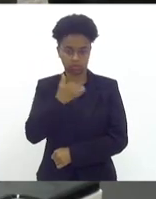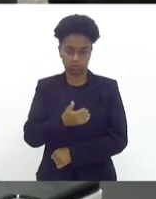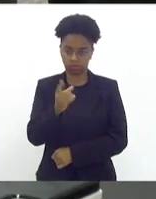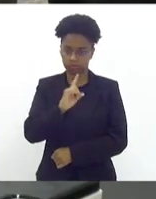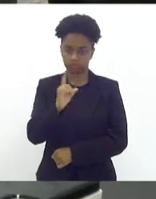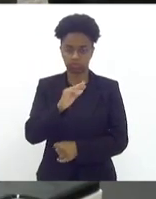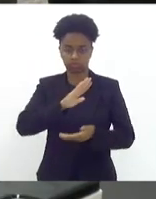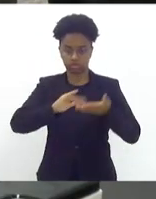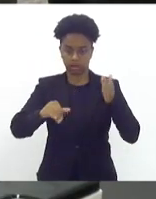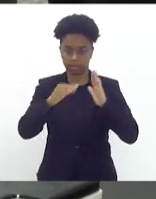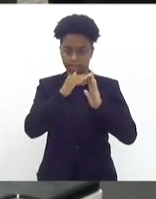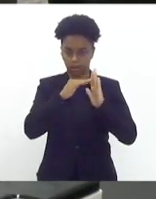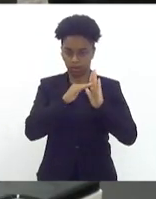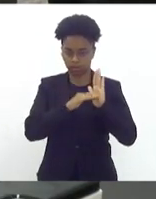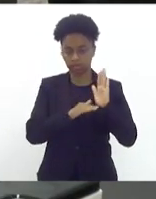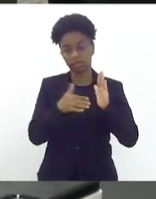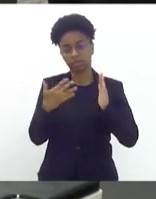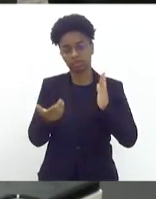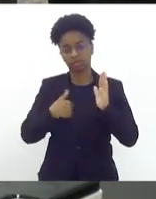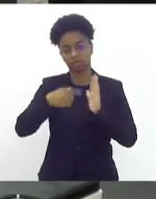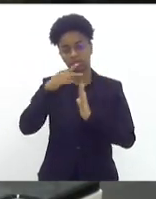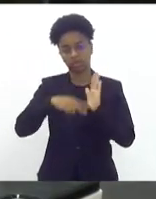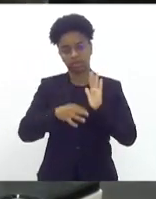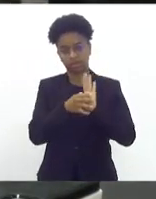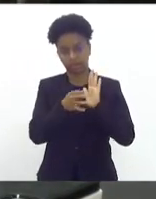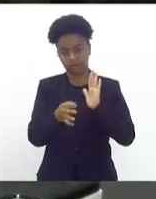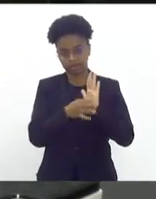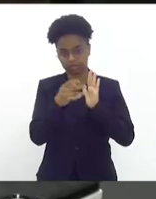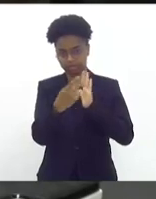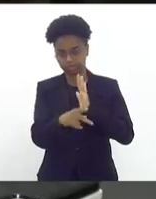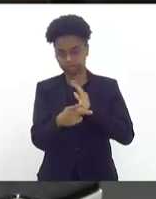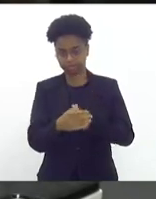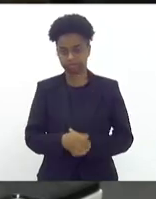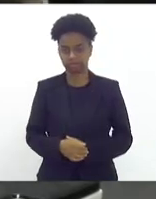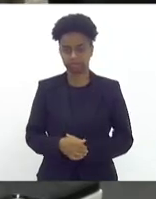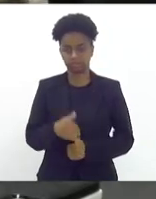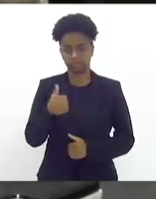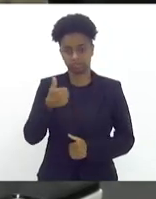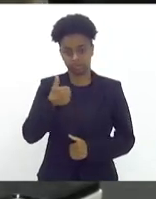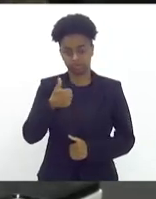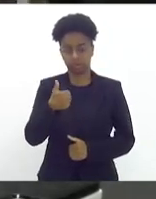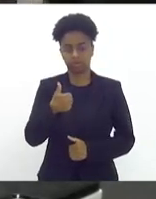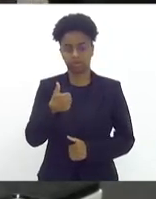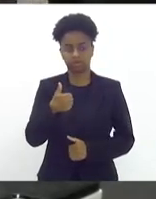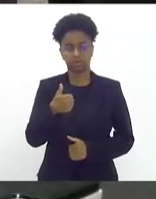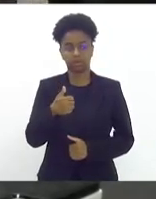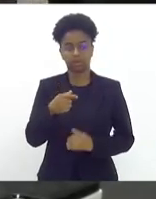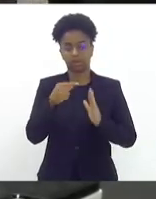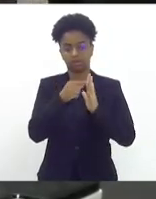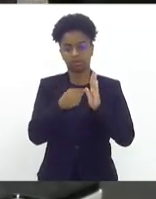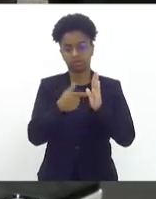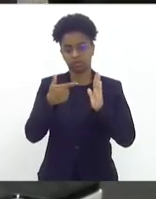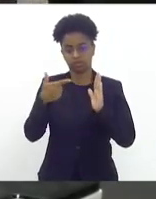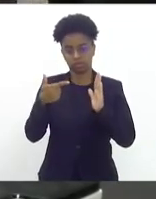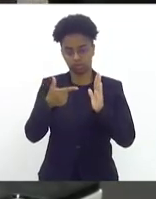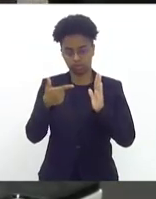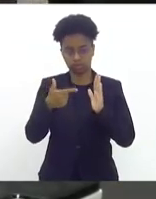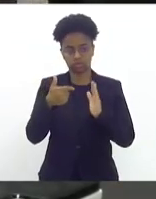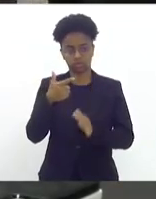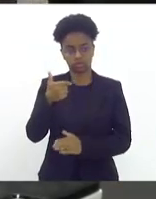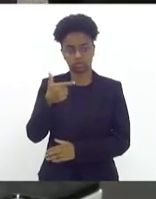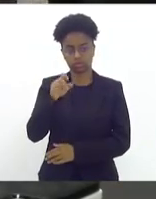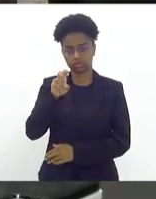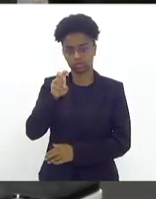dele. Portanto, vou ler os pareceres originais do deputado Dell'Aroli. O primeiro projeto dele é o item 2 da pauta, 1251